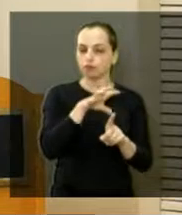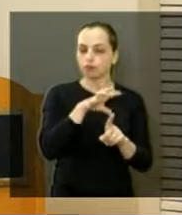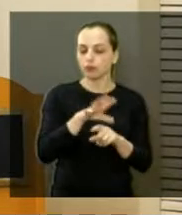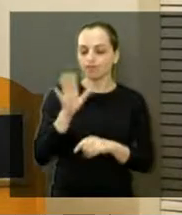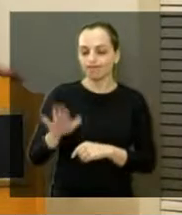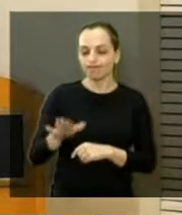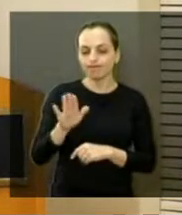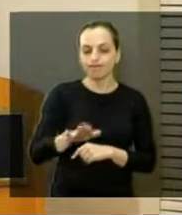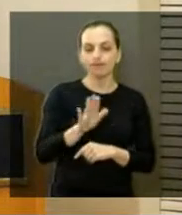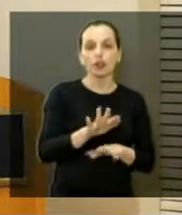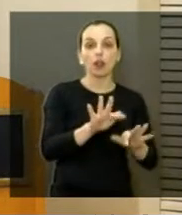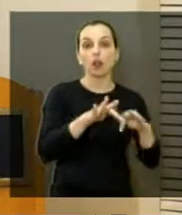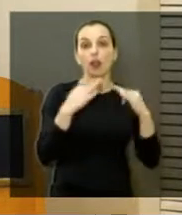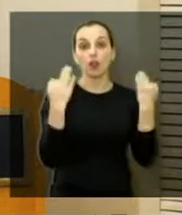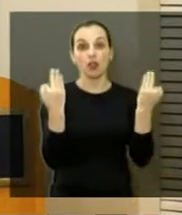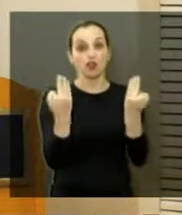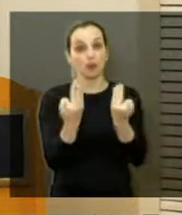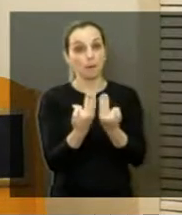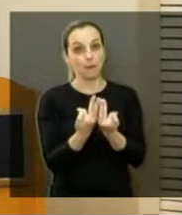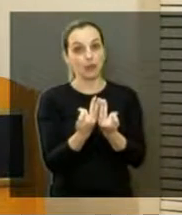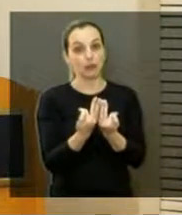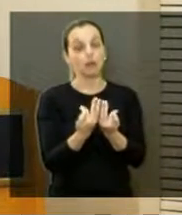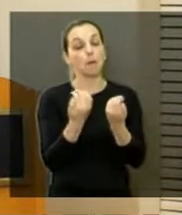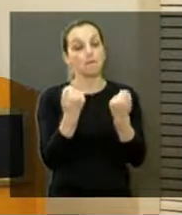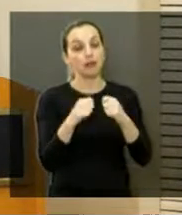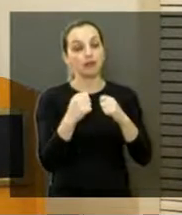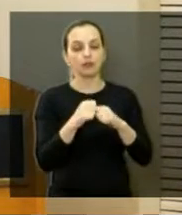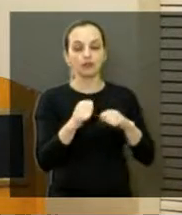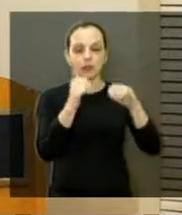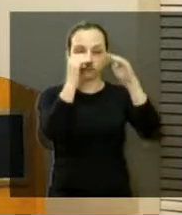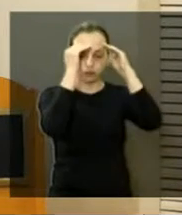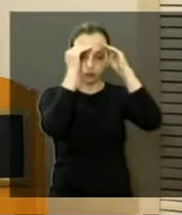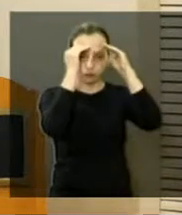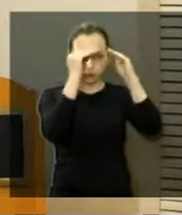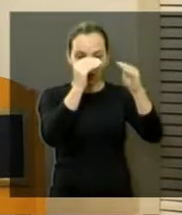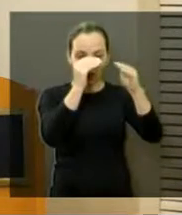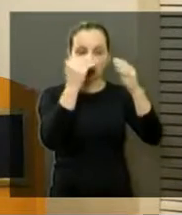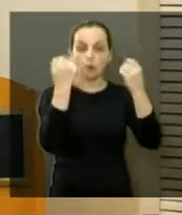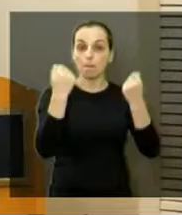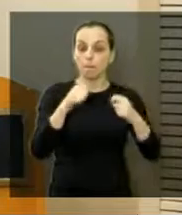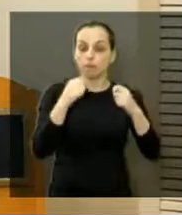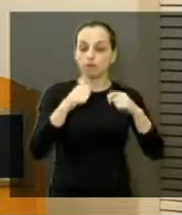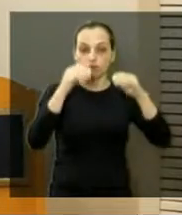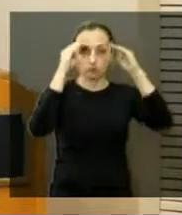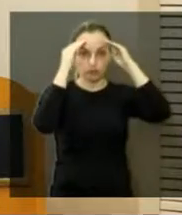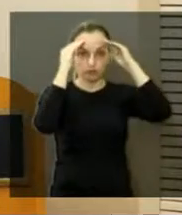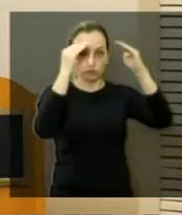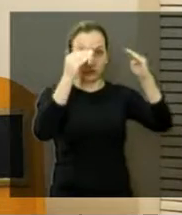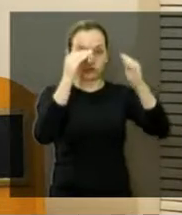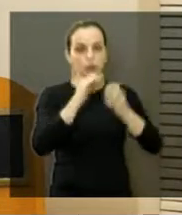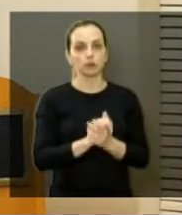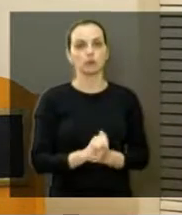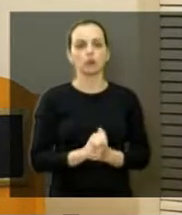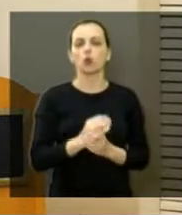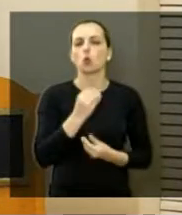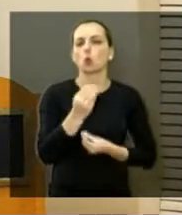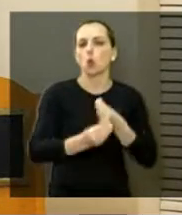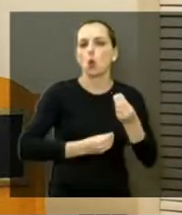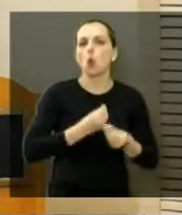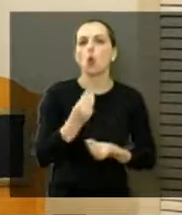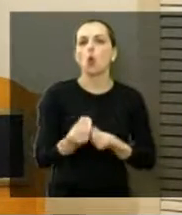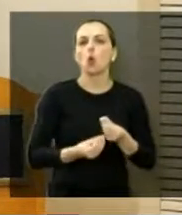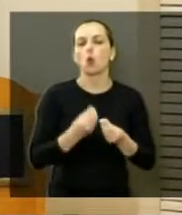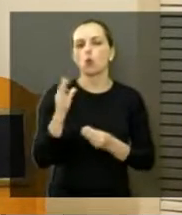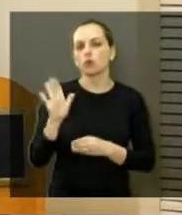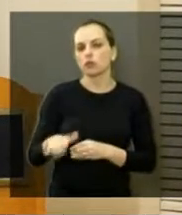e famílias e nossas crianças merecem respeito. Merecem muito respeito. Como será a atitude dessas crianças